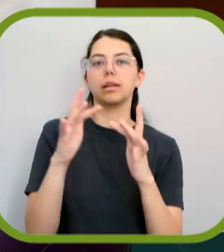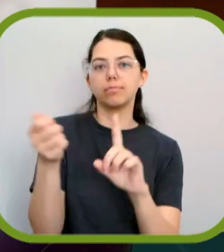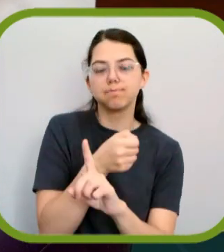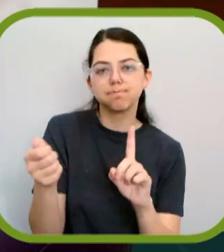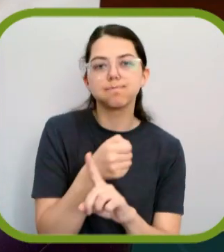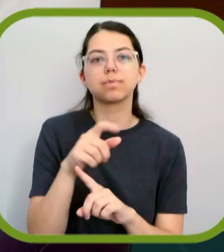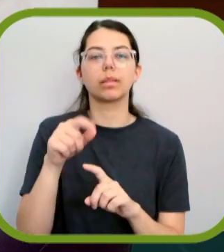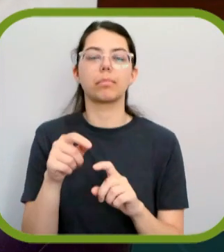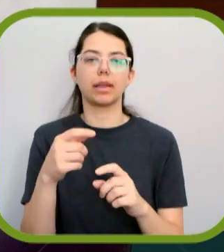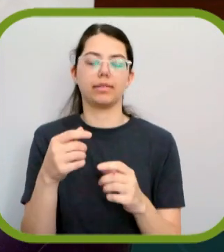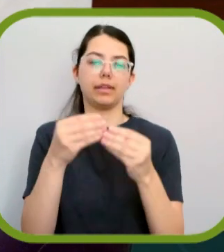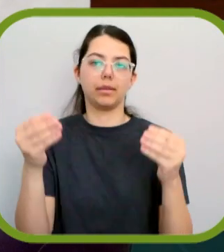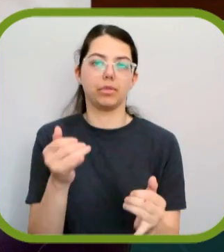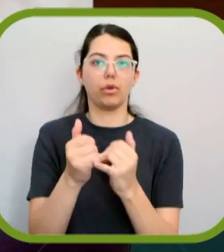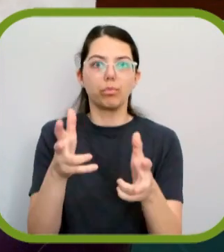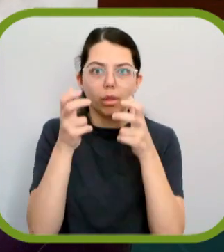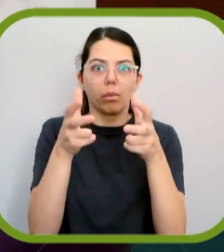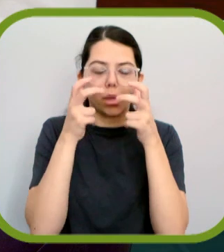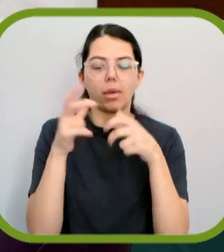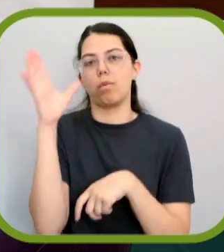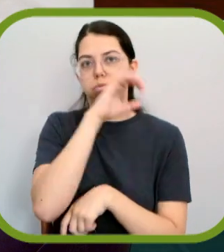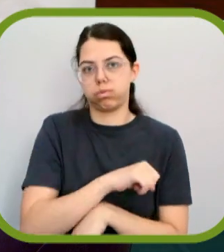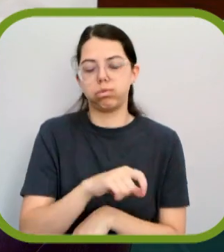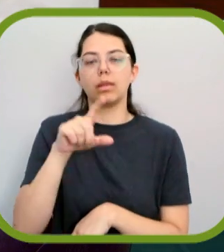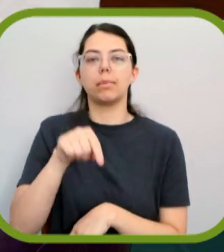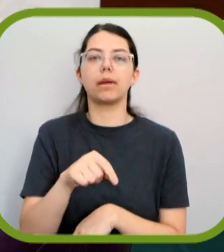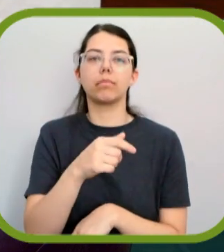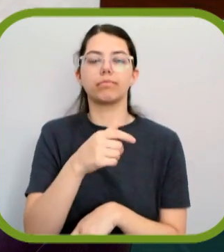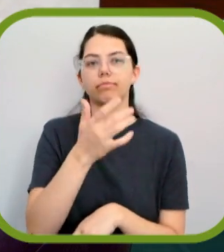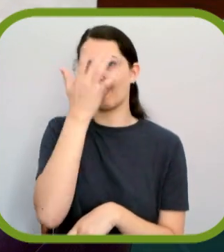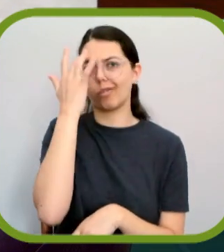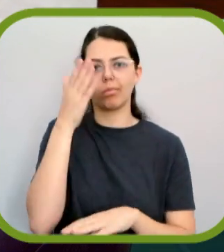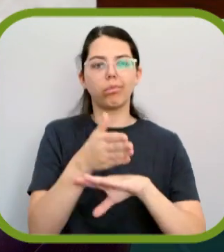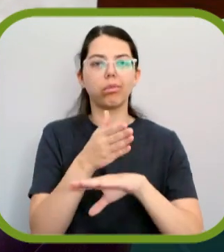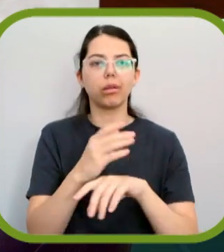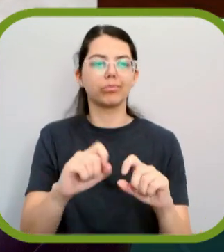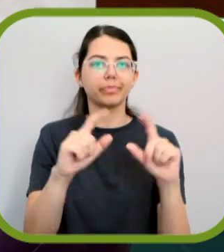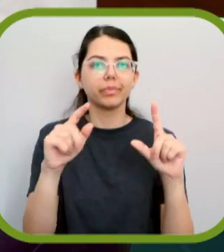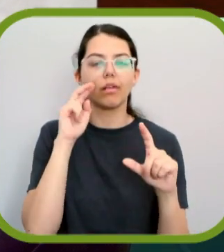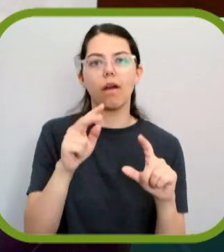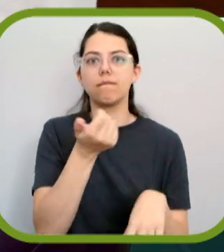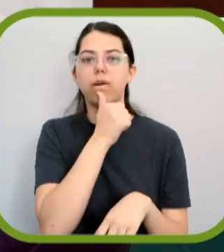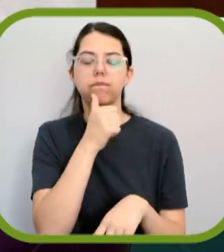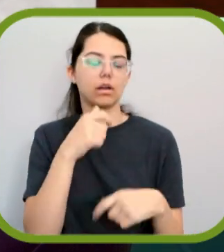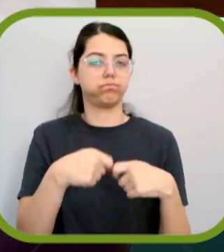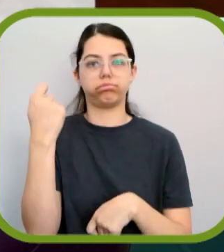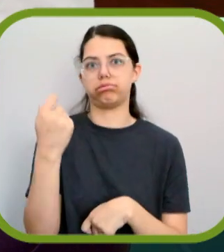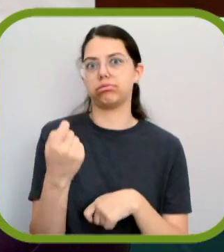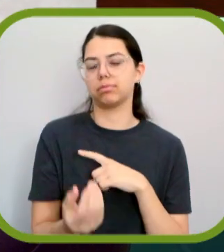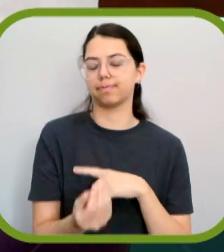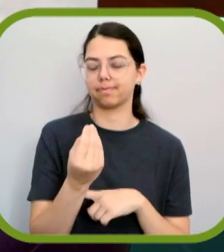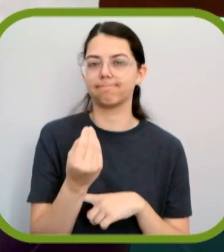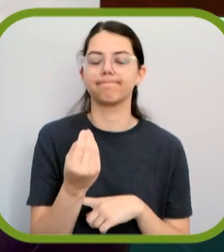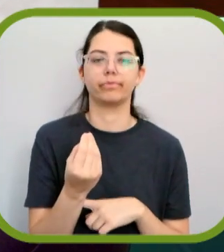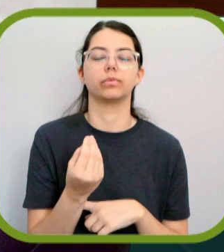para assuntos como o ciberbullying, o excesso de consumo das redes sociais por parte dos jovens e o seu fácil acesso a conteúdos violentos e